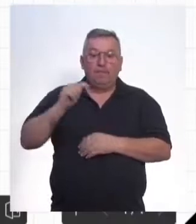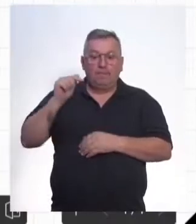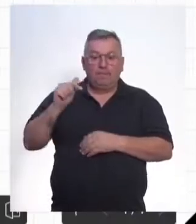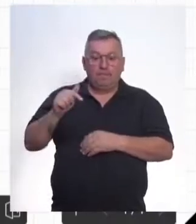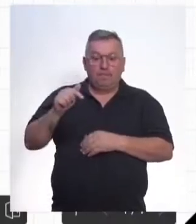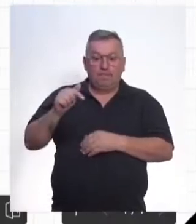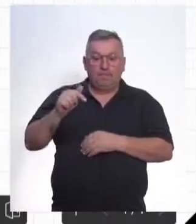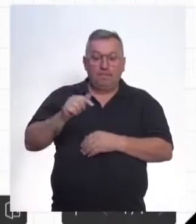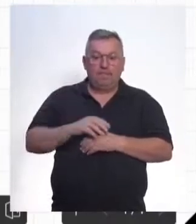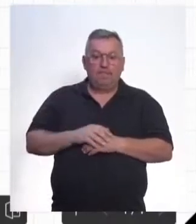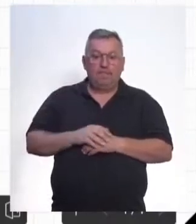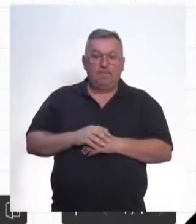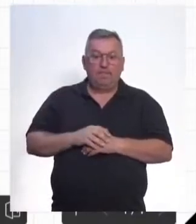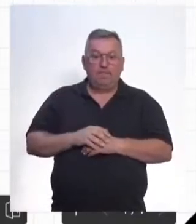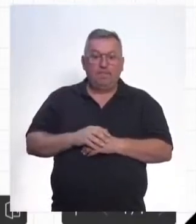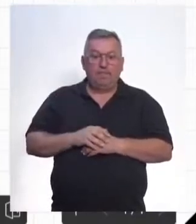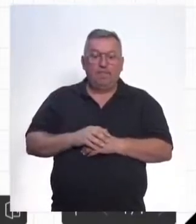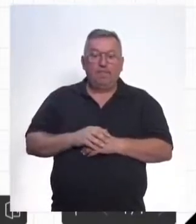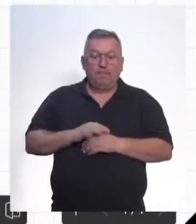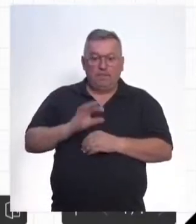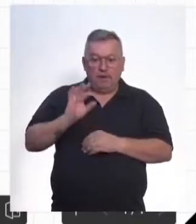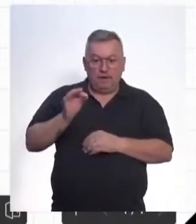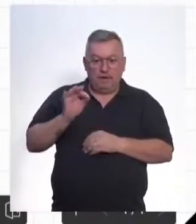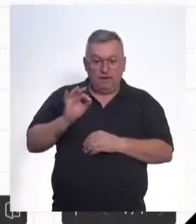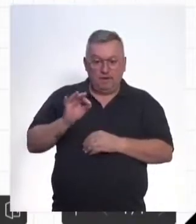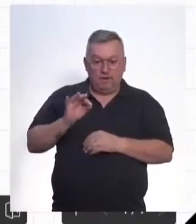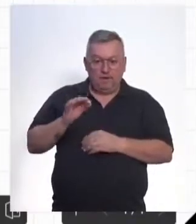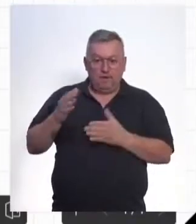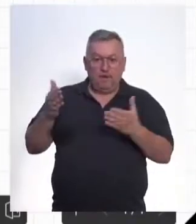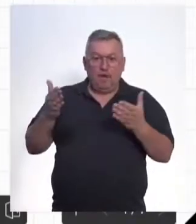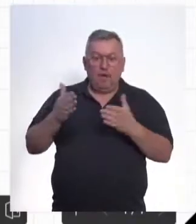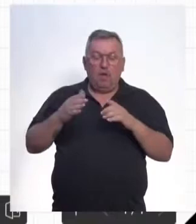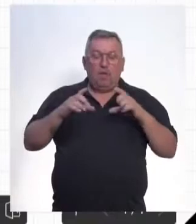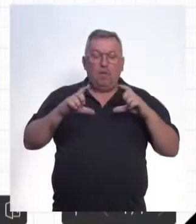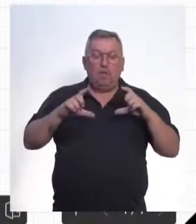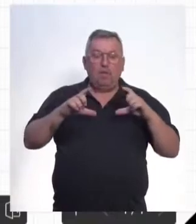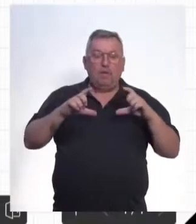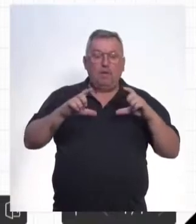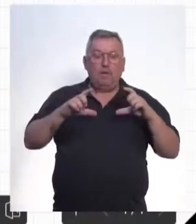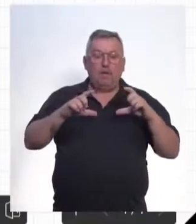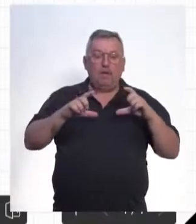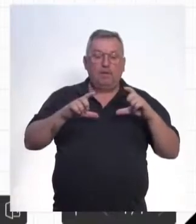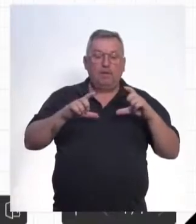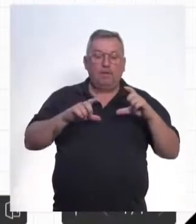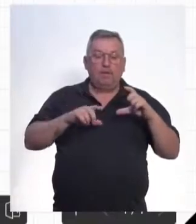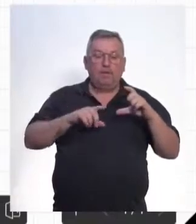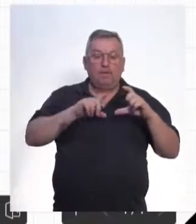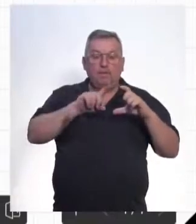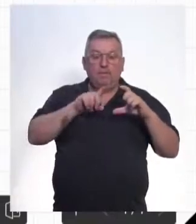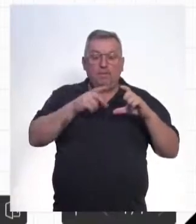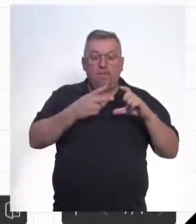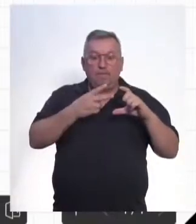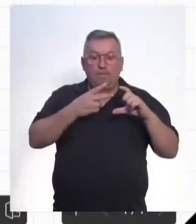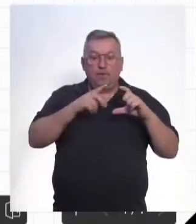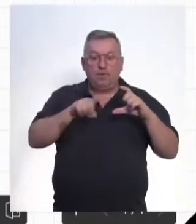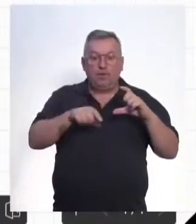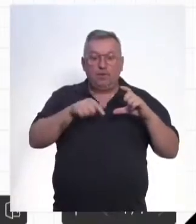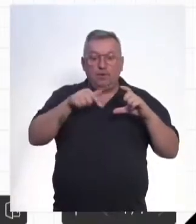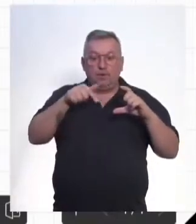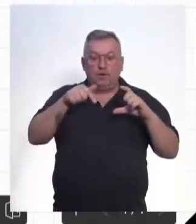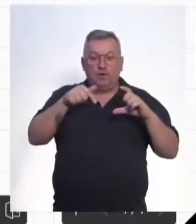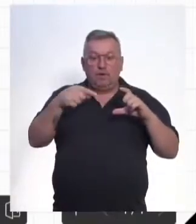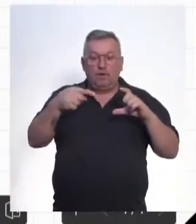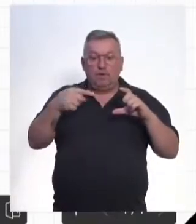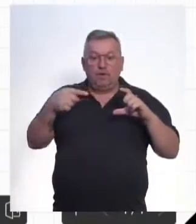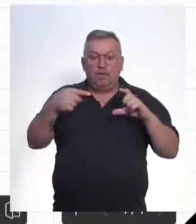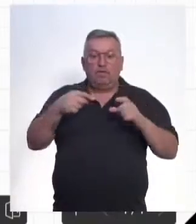devendo 7, correto? Qual é o par ordenado? Nesse caso aí vai ser o 2 e o 7 negativo, não é